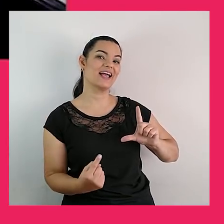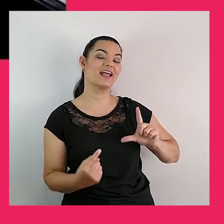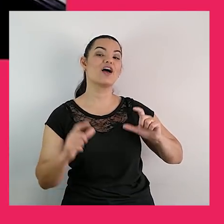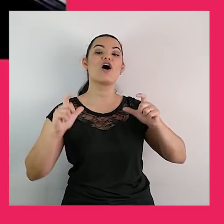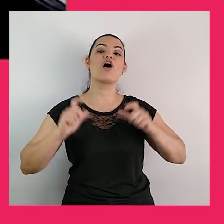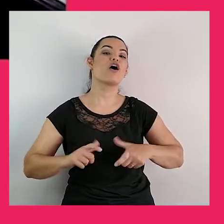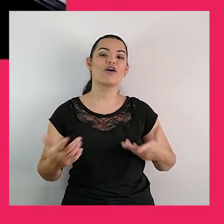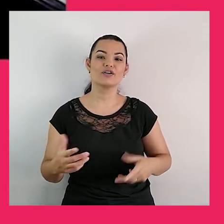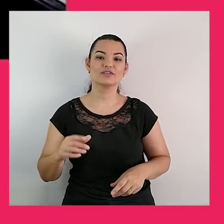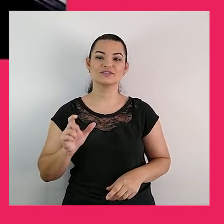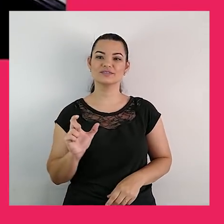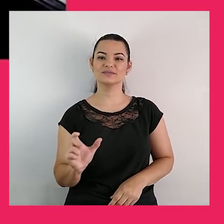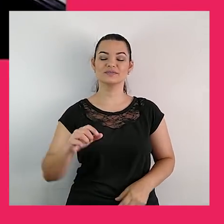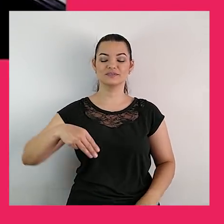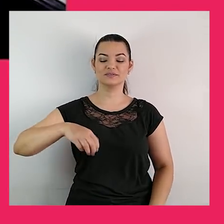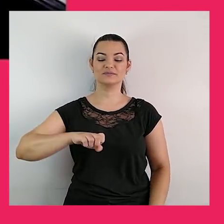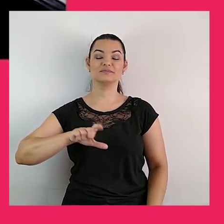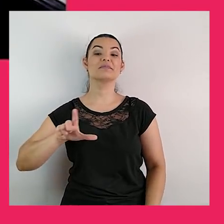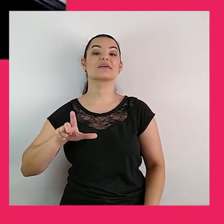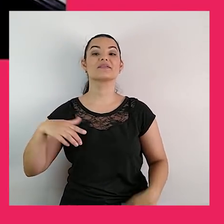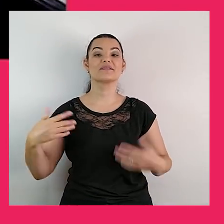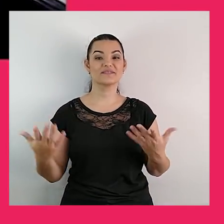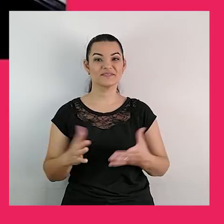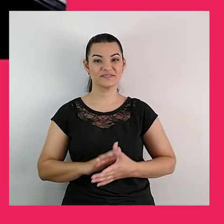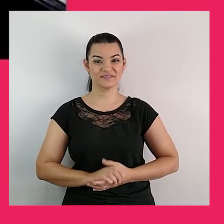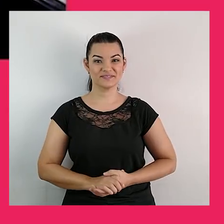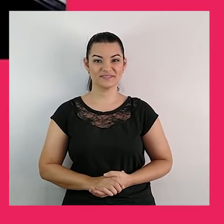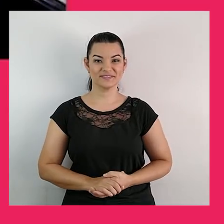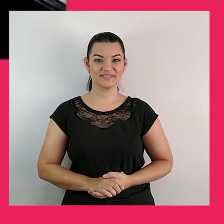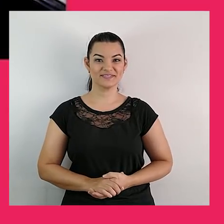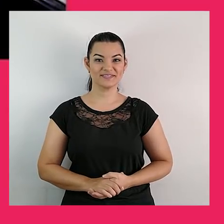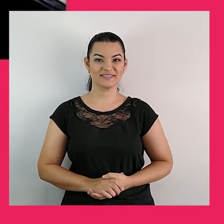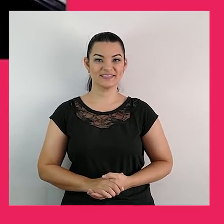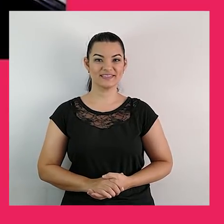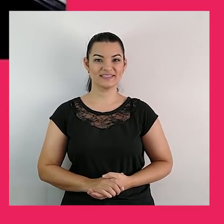está escrito a palavra mel.